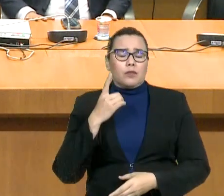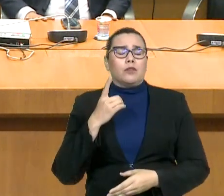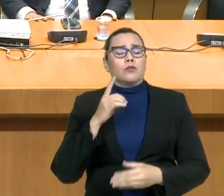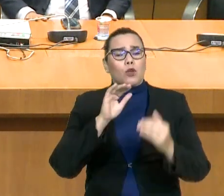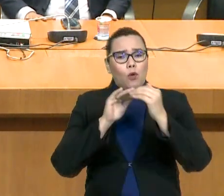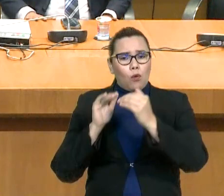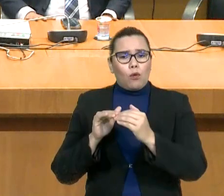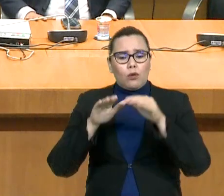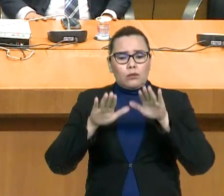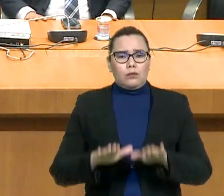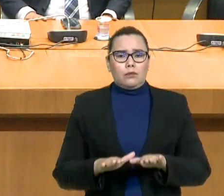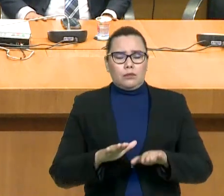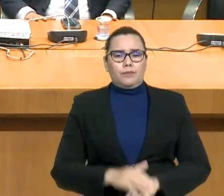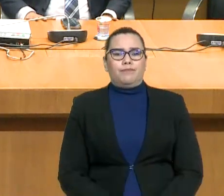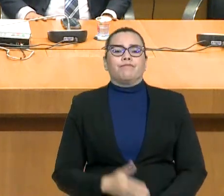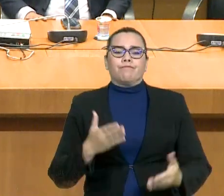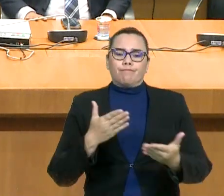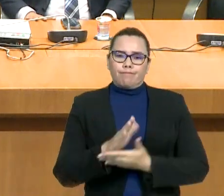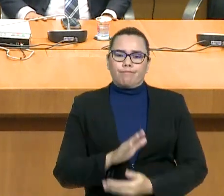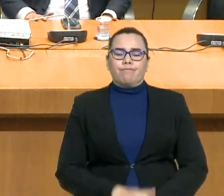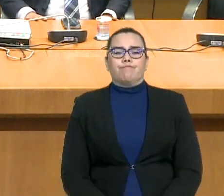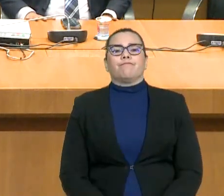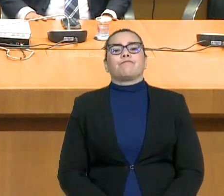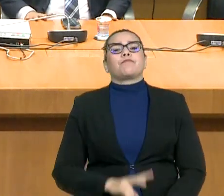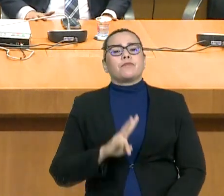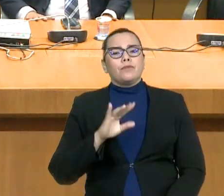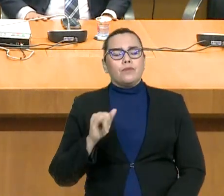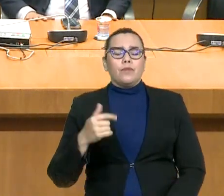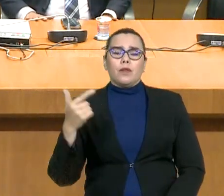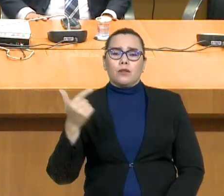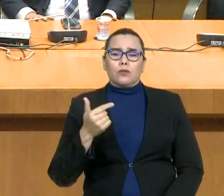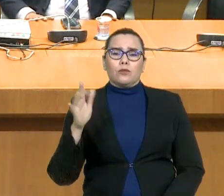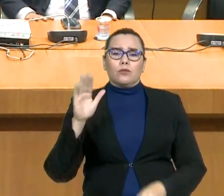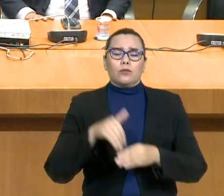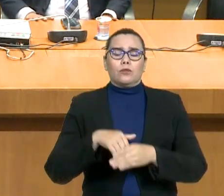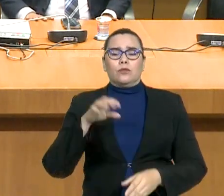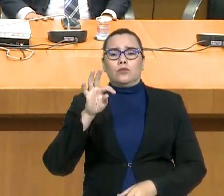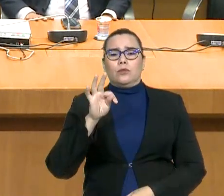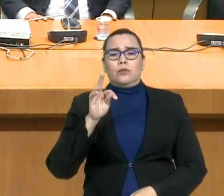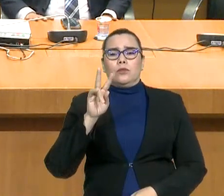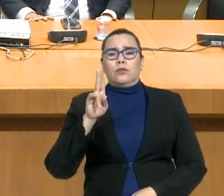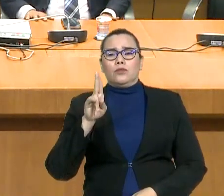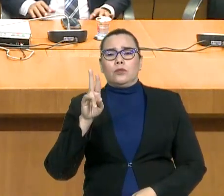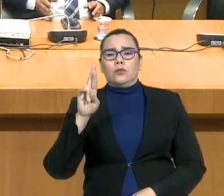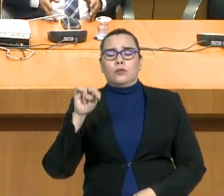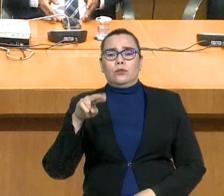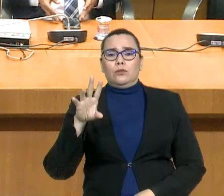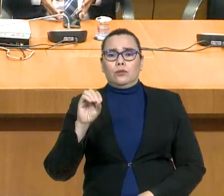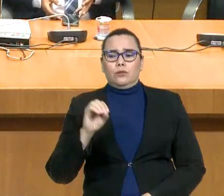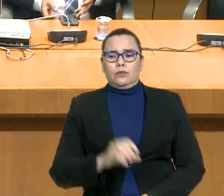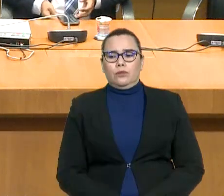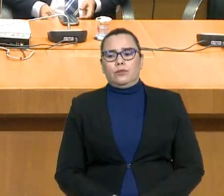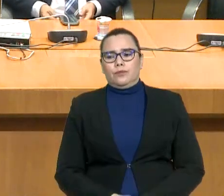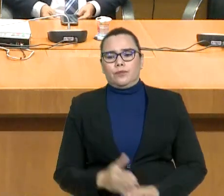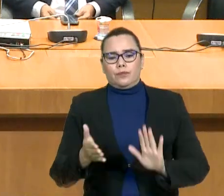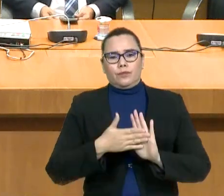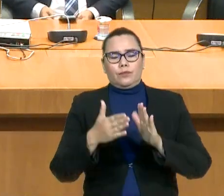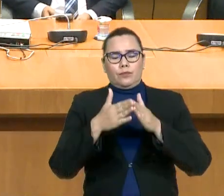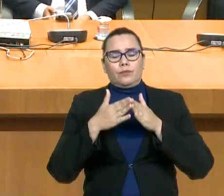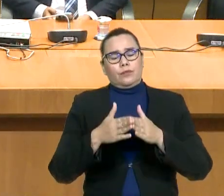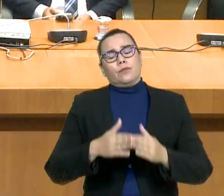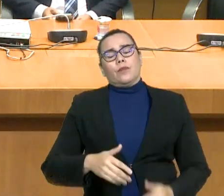estão. Aprovado também vai a segundo turno. Requerimento sujeito à deliberação do plenário, requerimento número